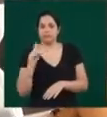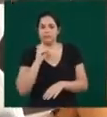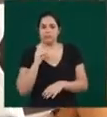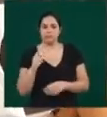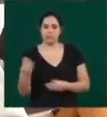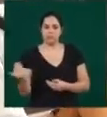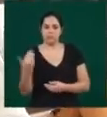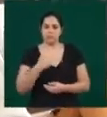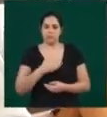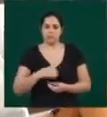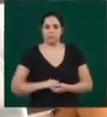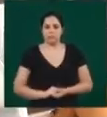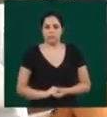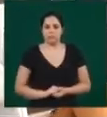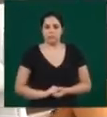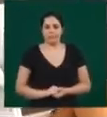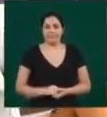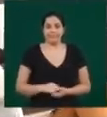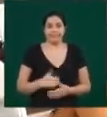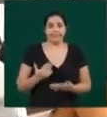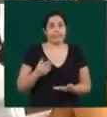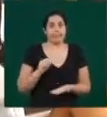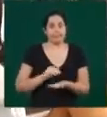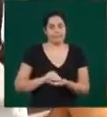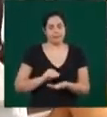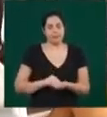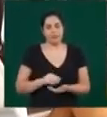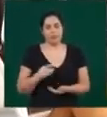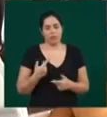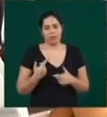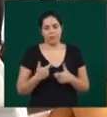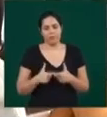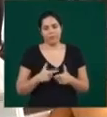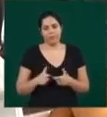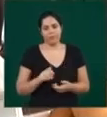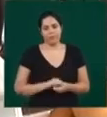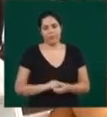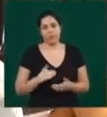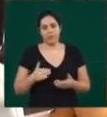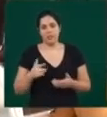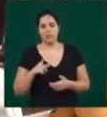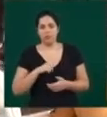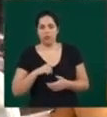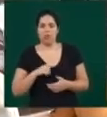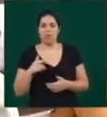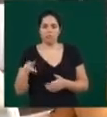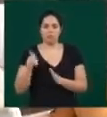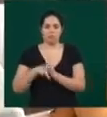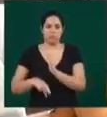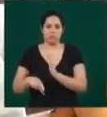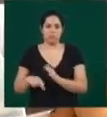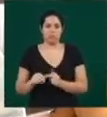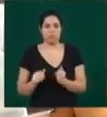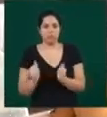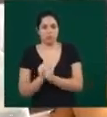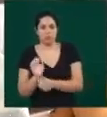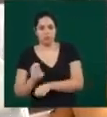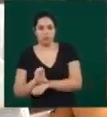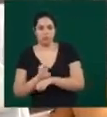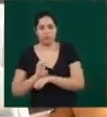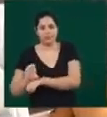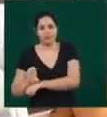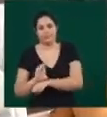dose, sem dizer na falta do medicamento daí para diante. Então, a ARUR está desenvolvendo um trabalho junto ao Estado